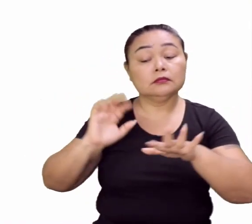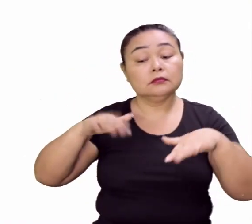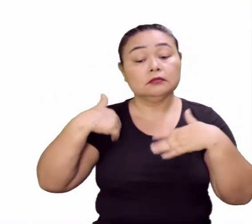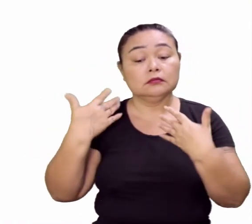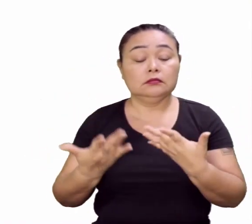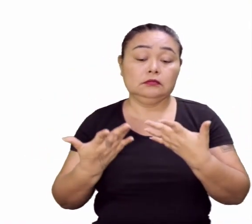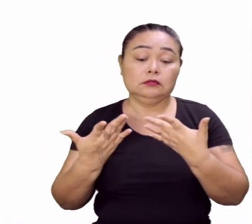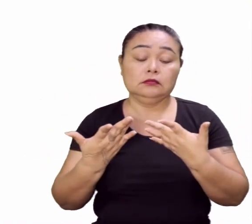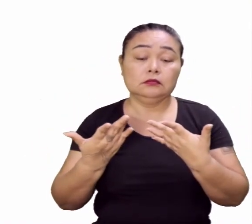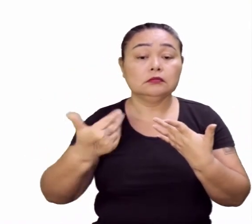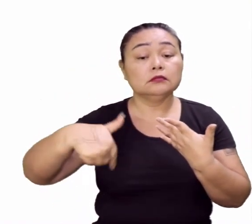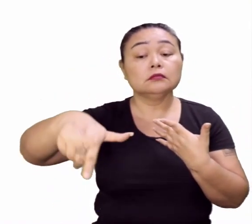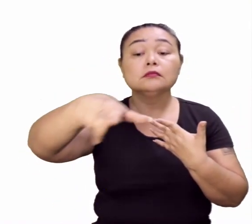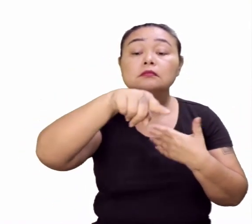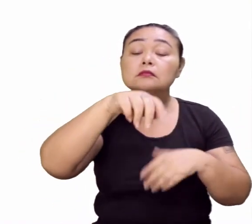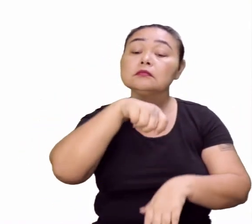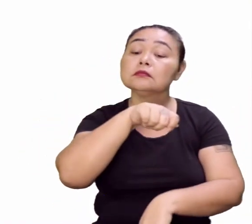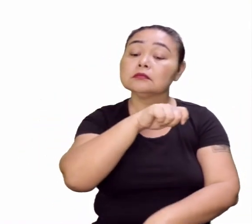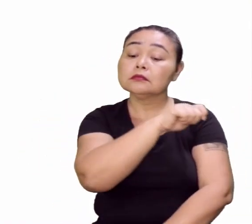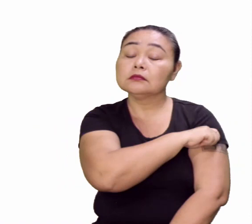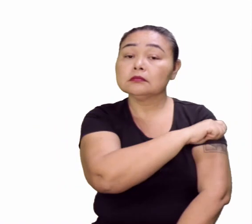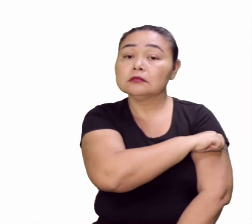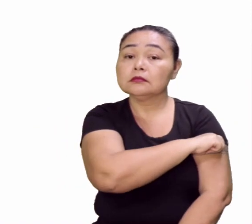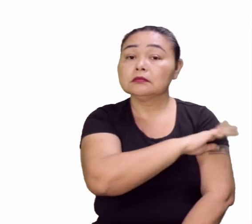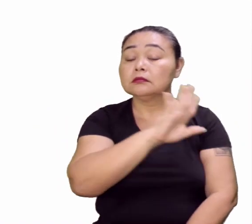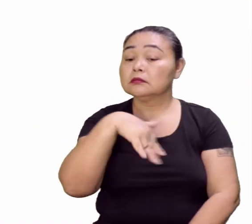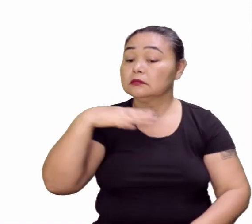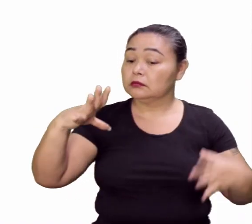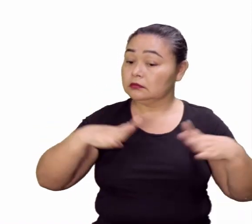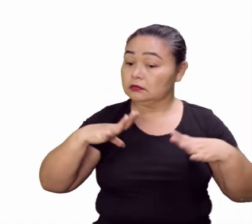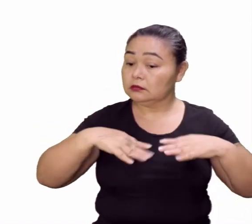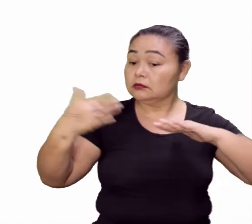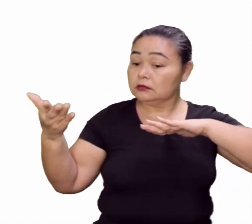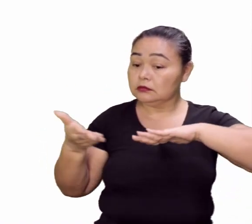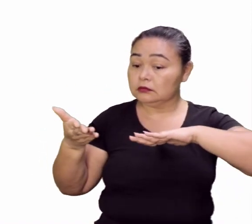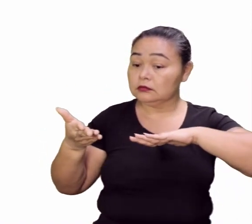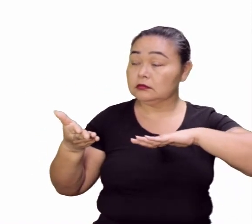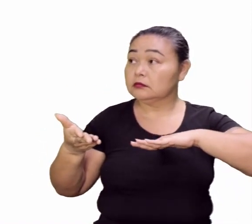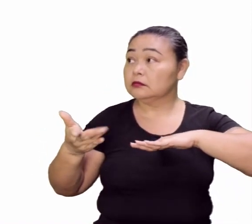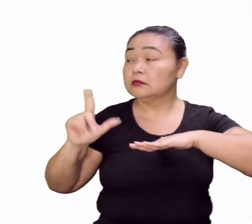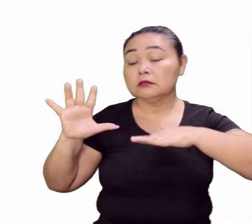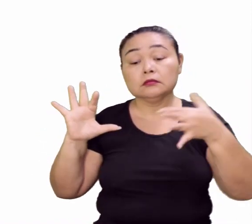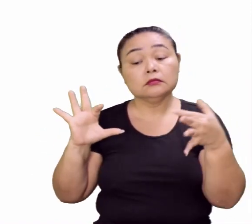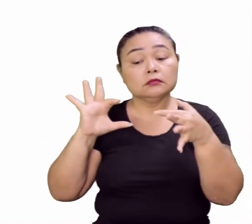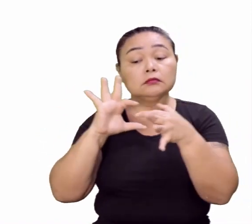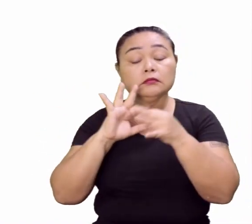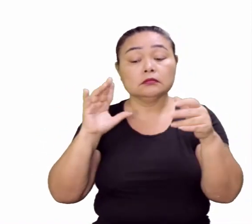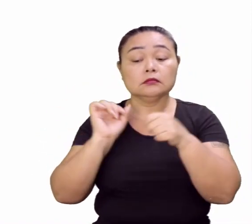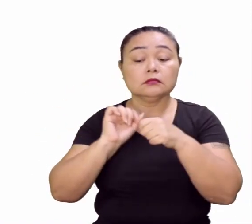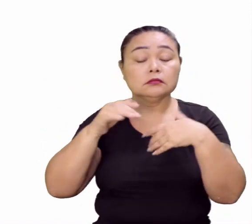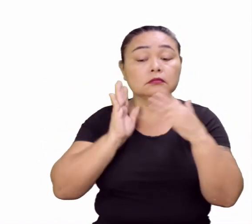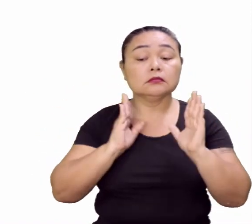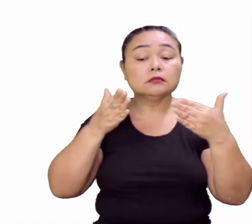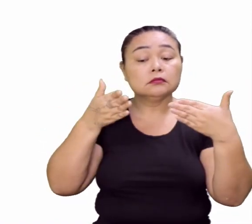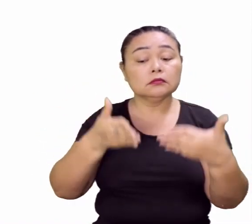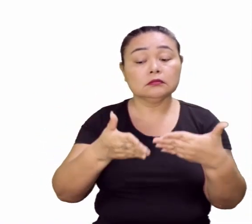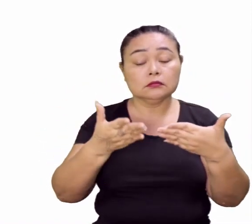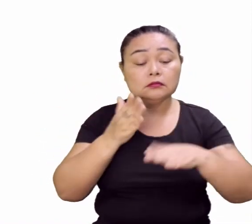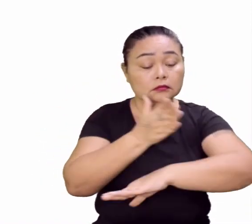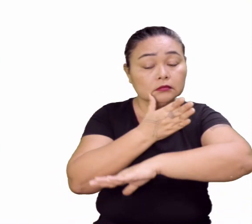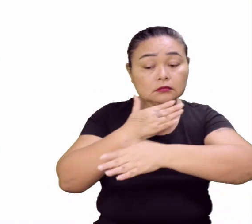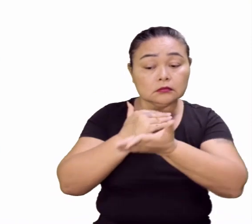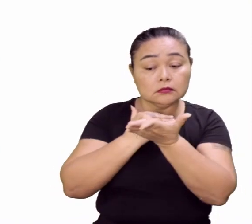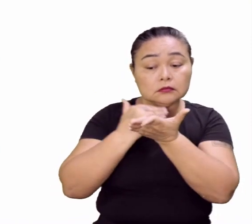Então, querido aluno, cidades contemporâneas está ligado diretamente ao